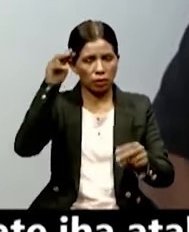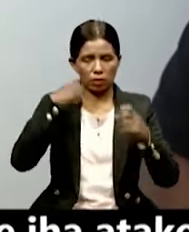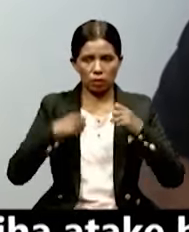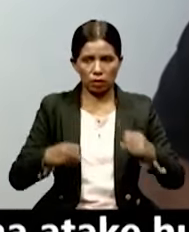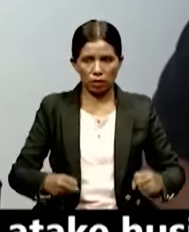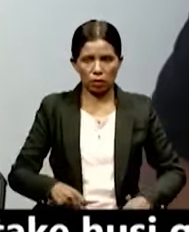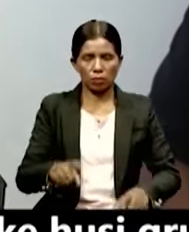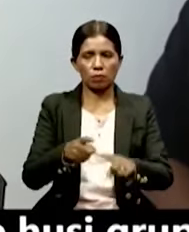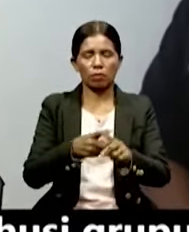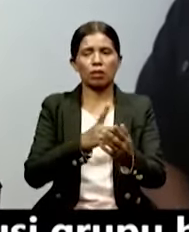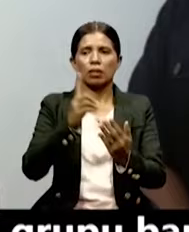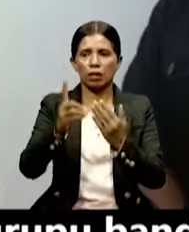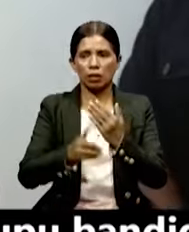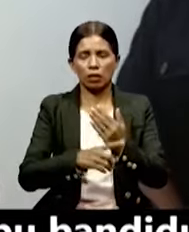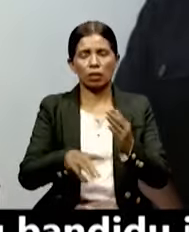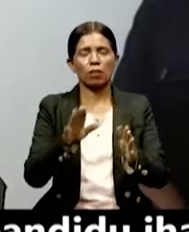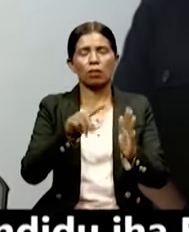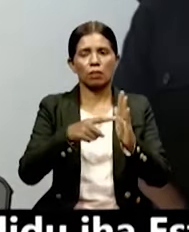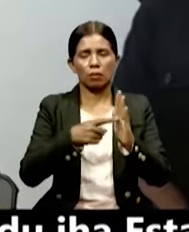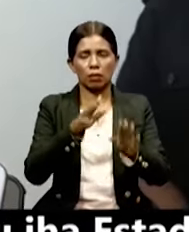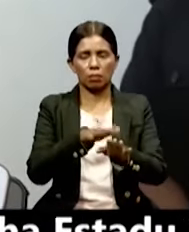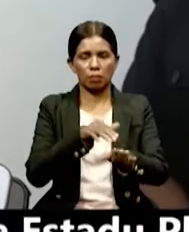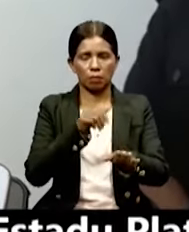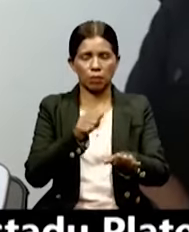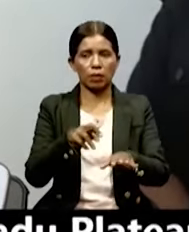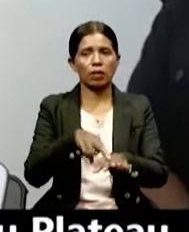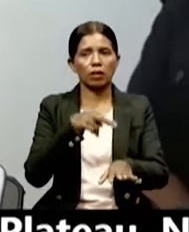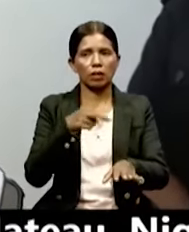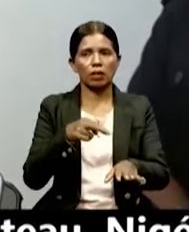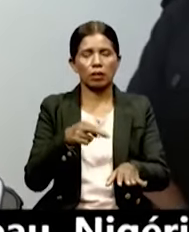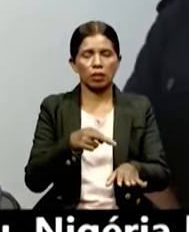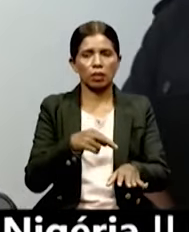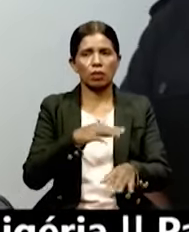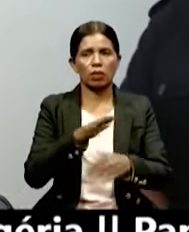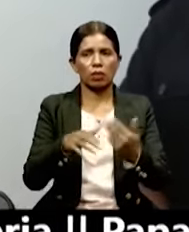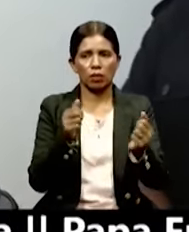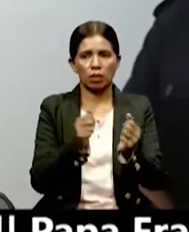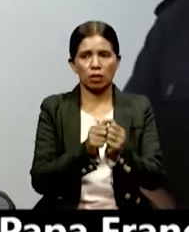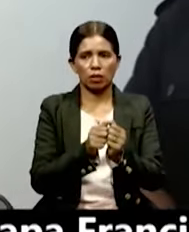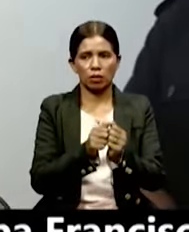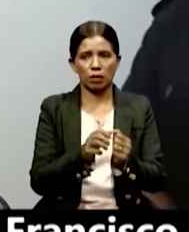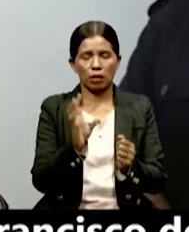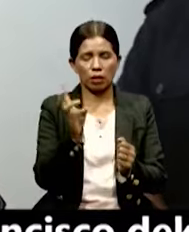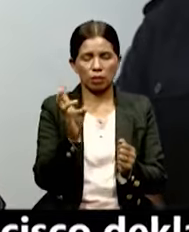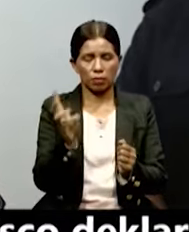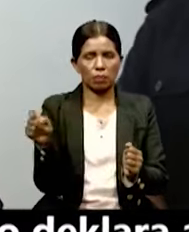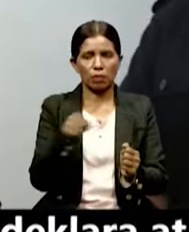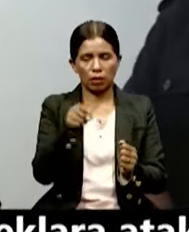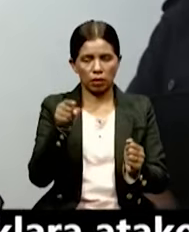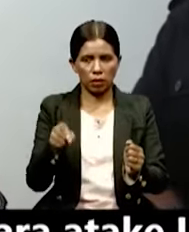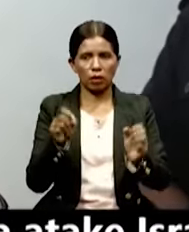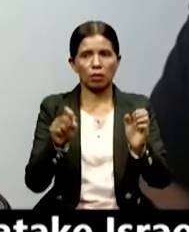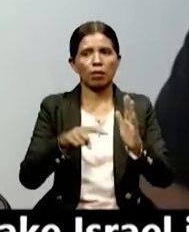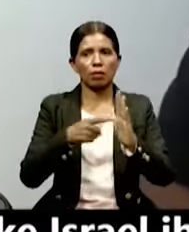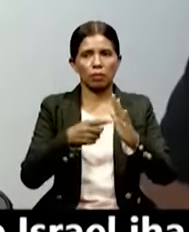partir do fulano de dezembro, Cotubane, há o recrutamento, e atinge por volta 70%, há o NUE em Balo, Bele, há